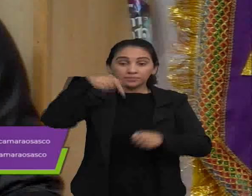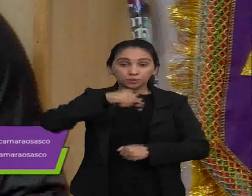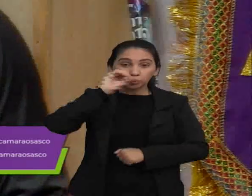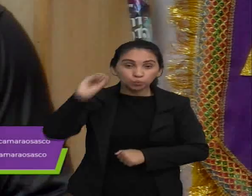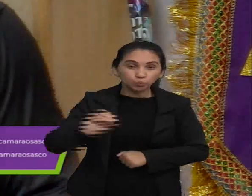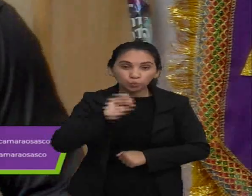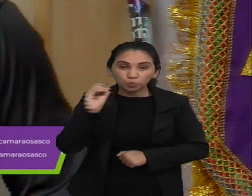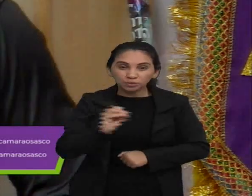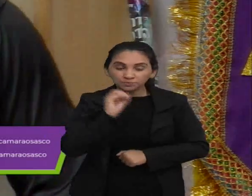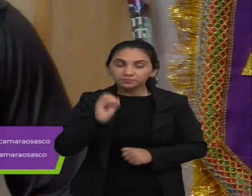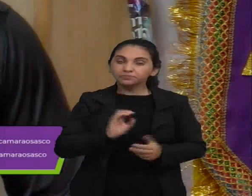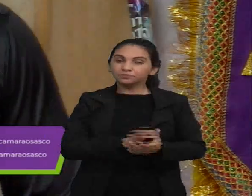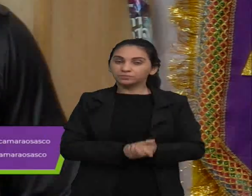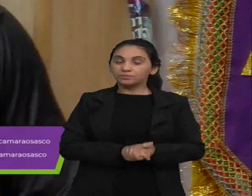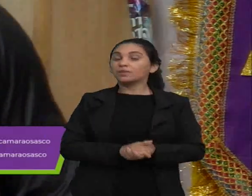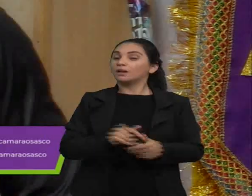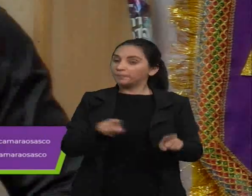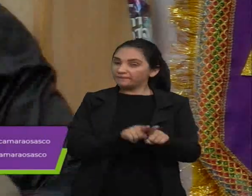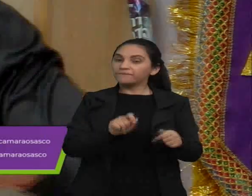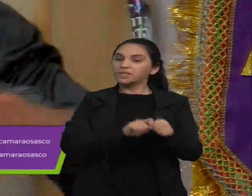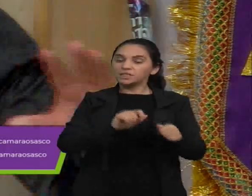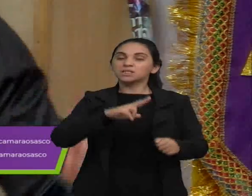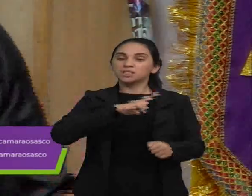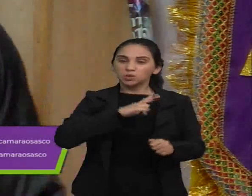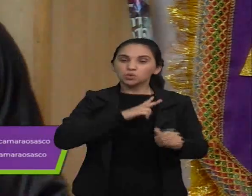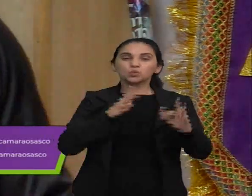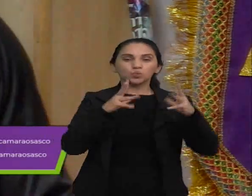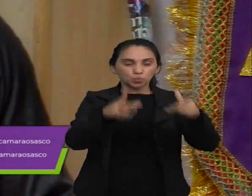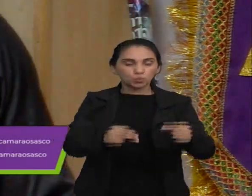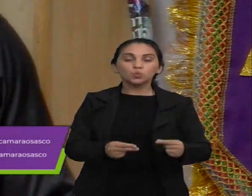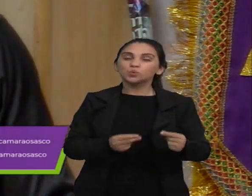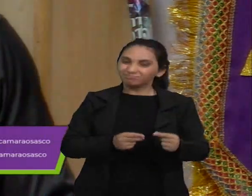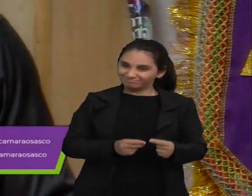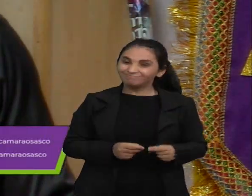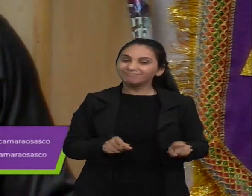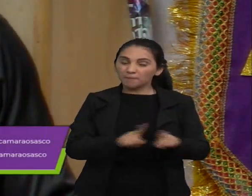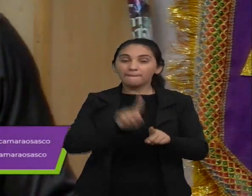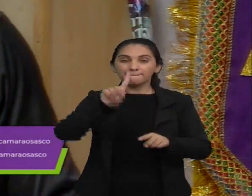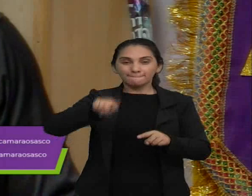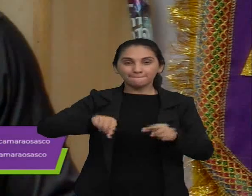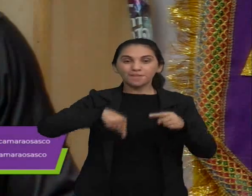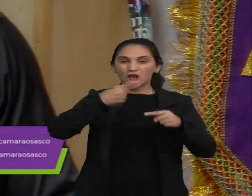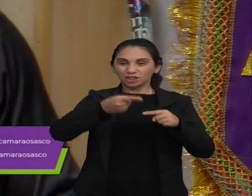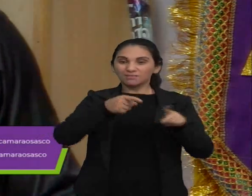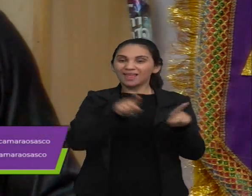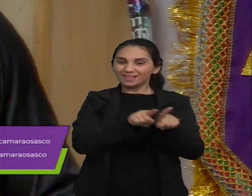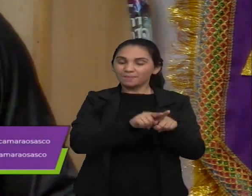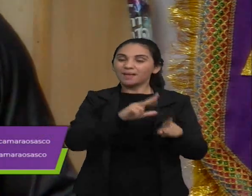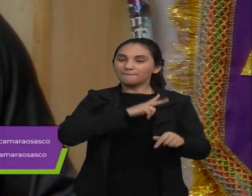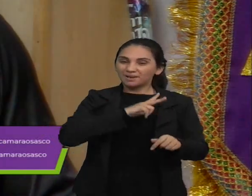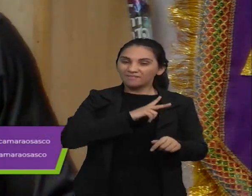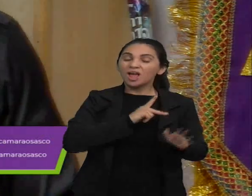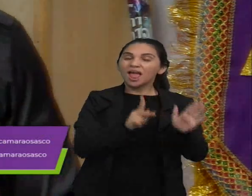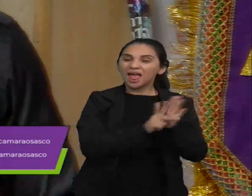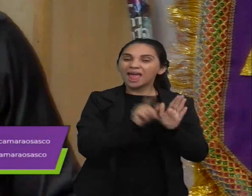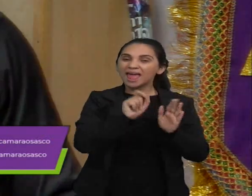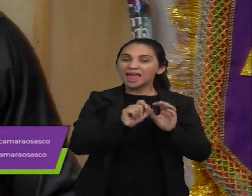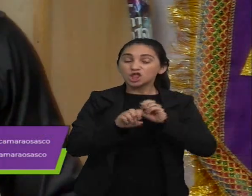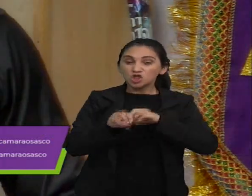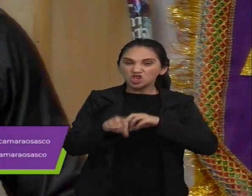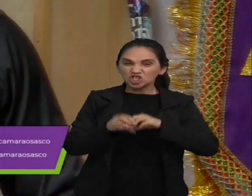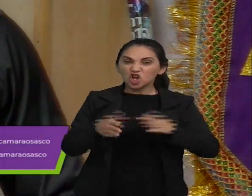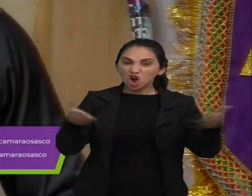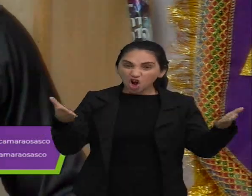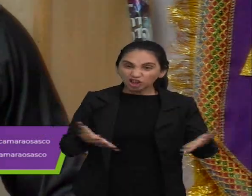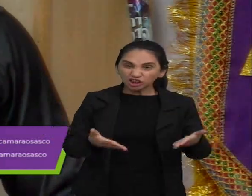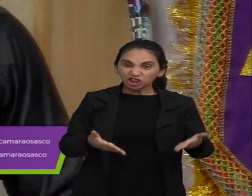Osasco ele privatizou a saúde em quase todos os cenários o próximo passo é querer privatizar a educação mas hoje